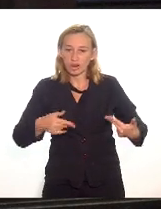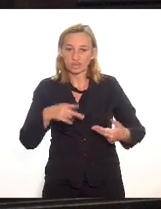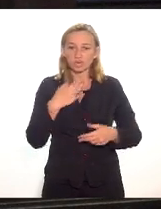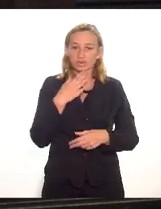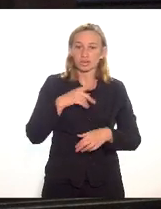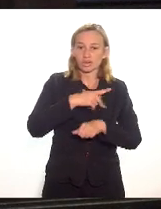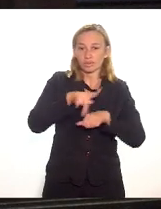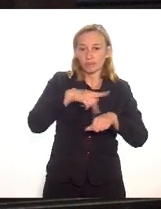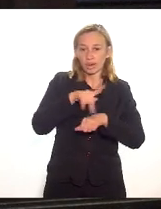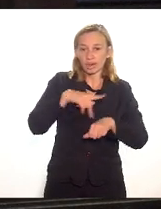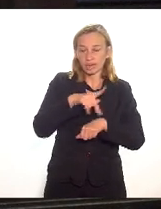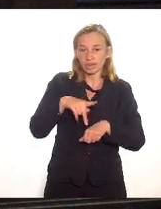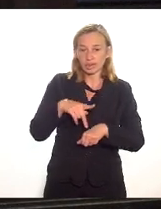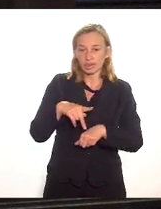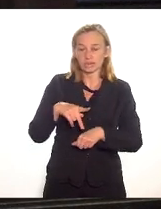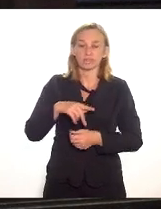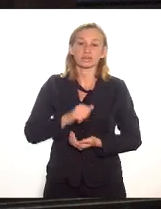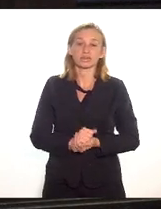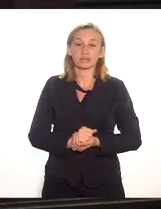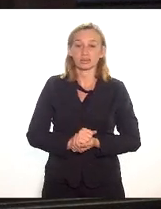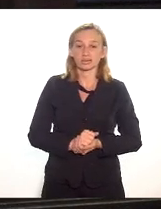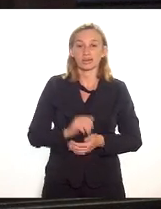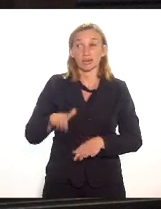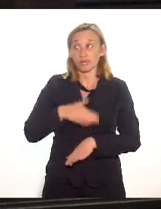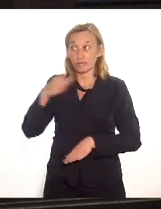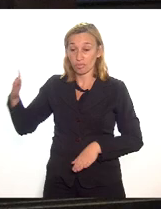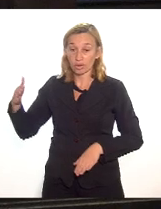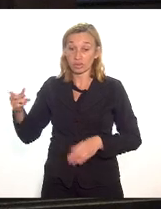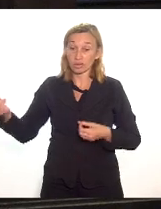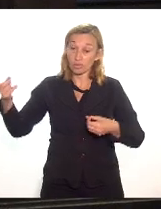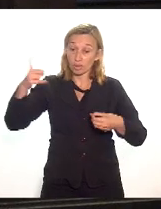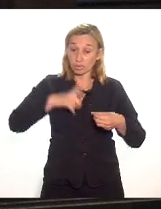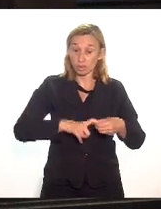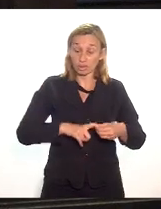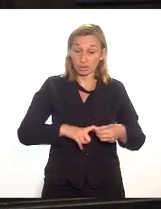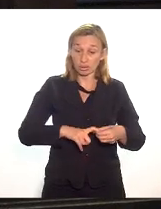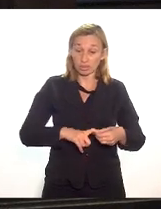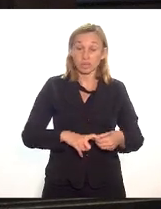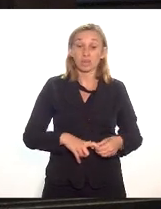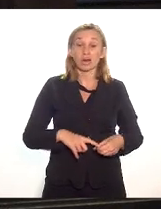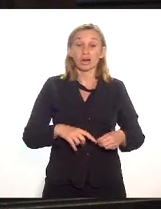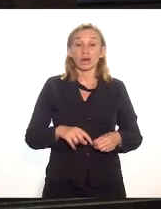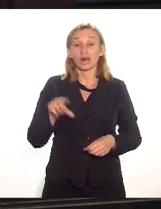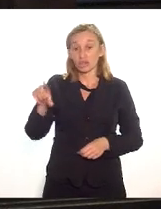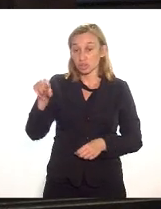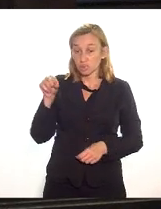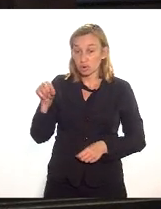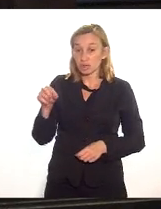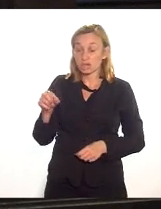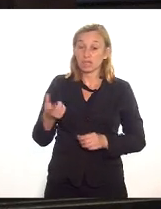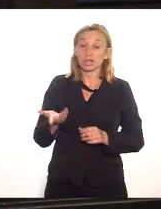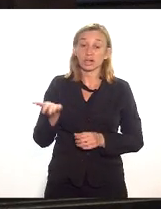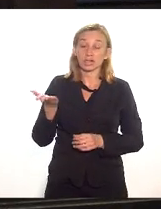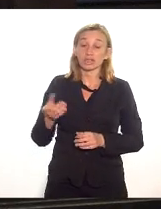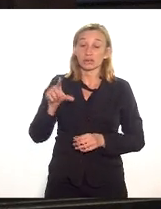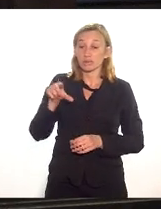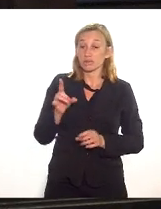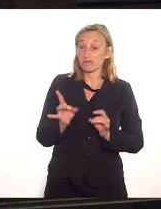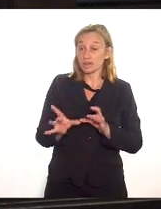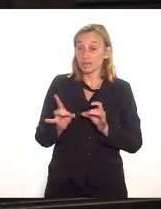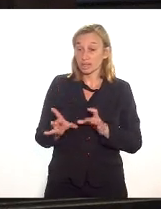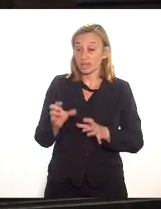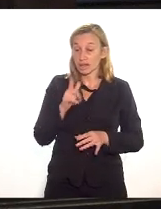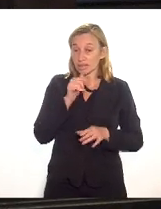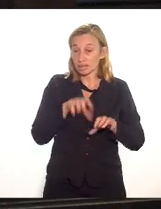Aires, estão recuando e voltando atrás nas decisões que haviam tomado sobre privatizar o